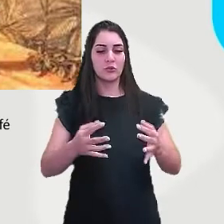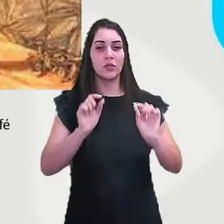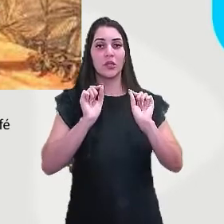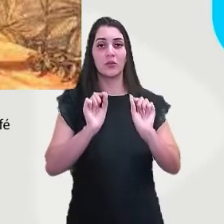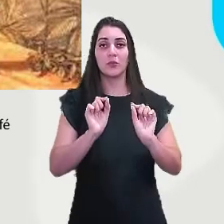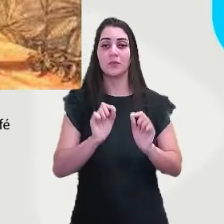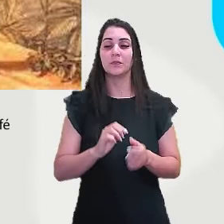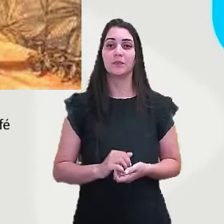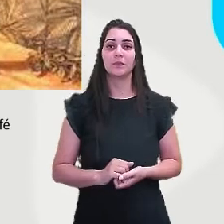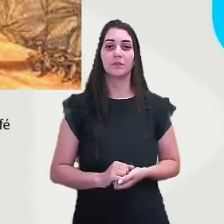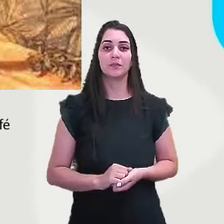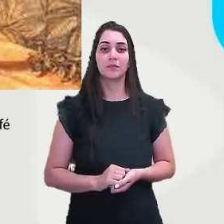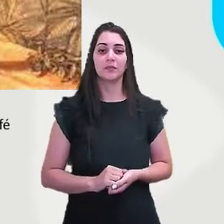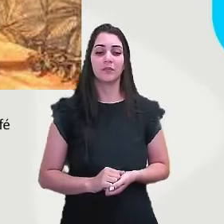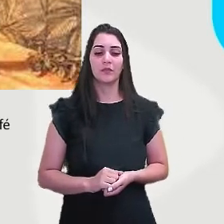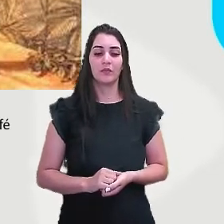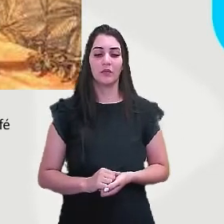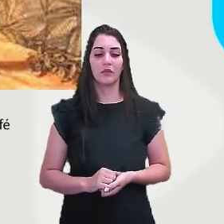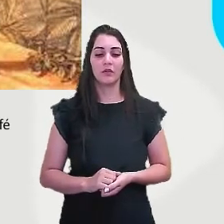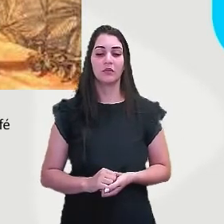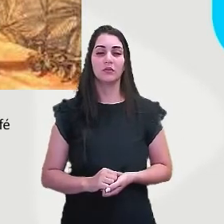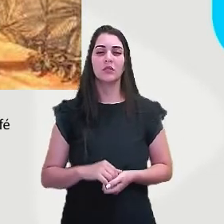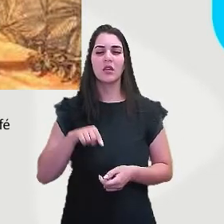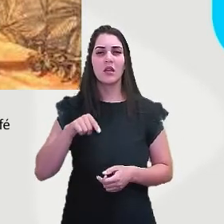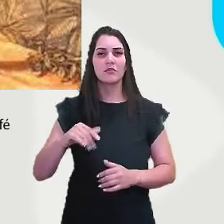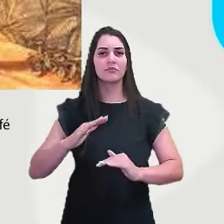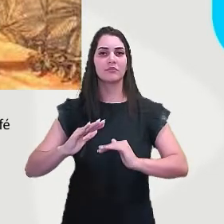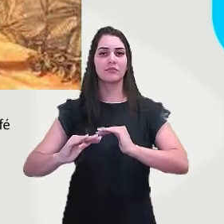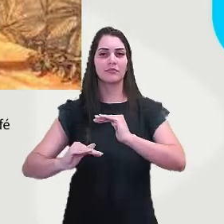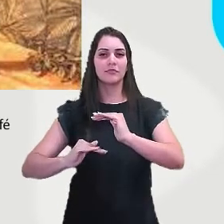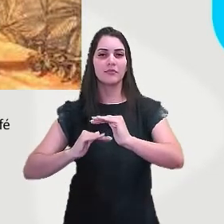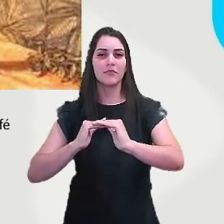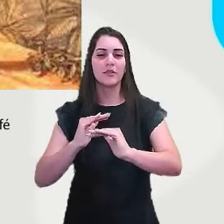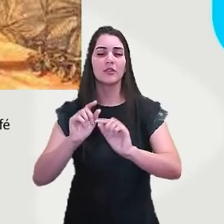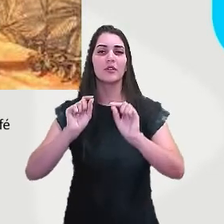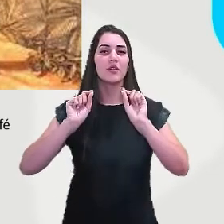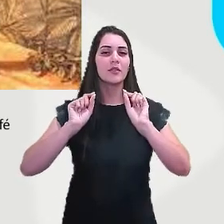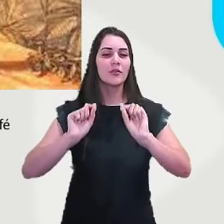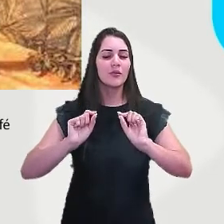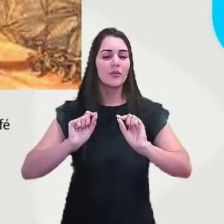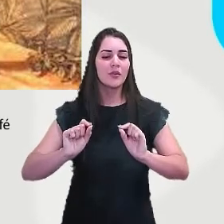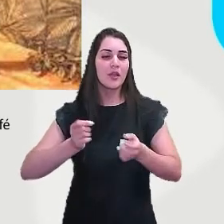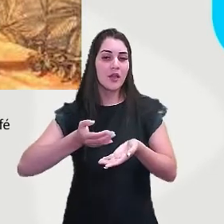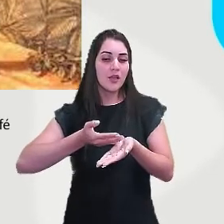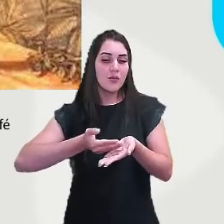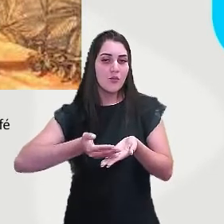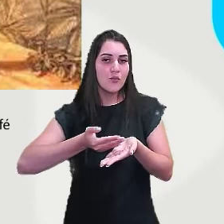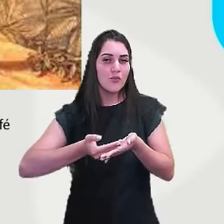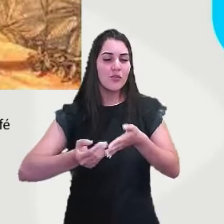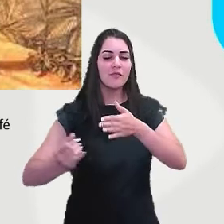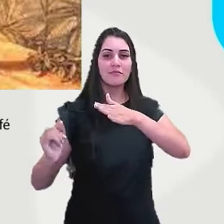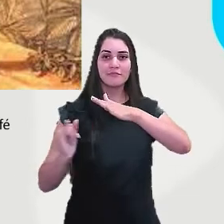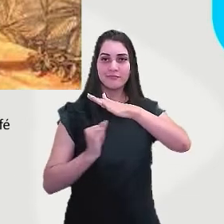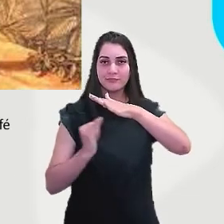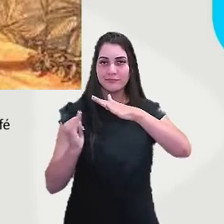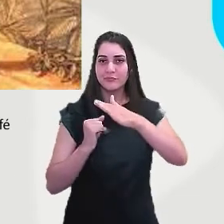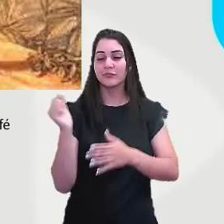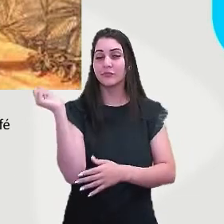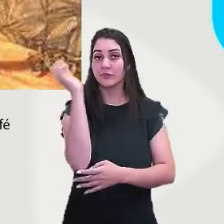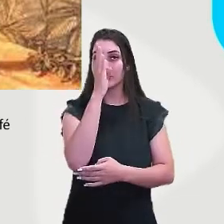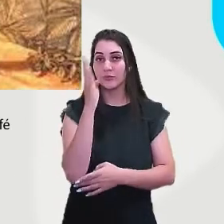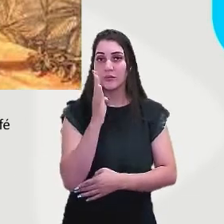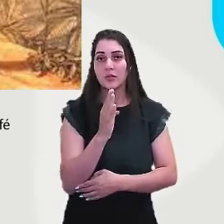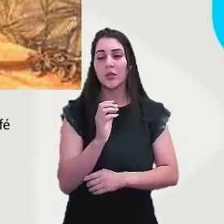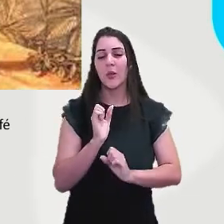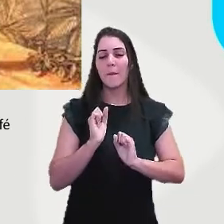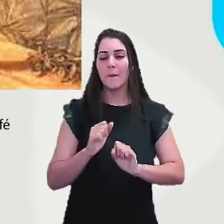sobre esse processo que é o que a gente chama de início da industrialização no Brasil. A